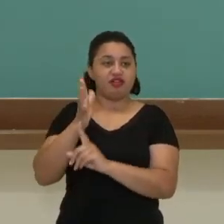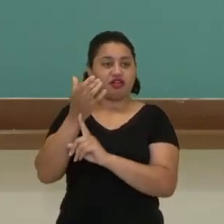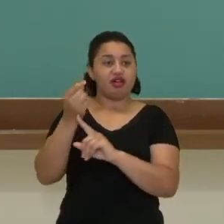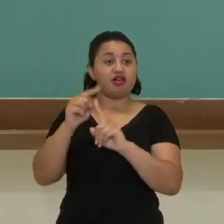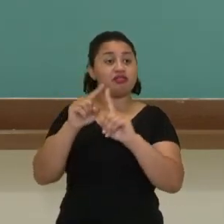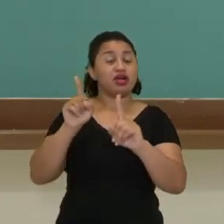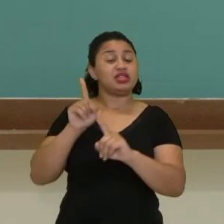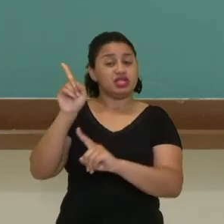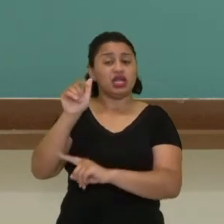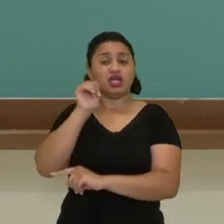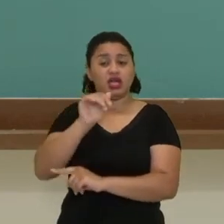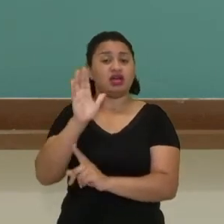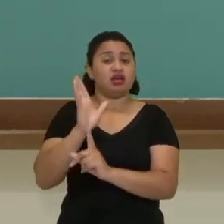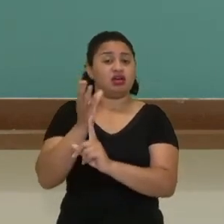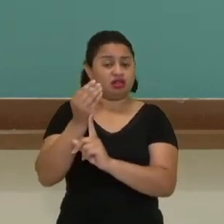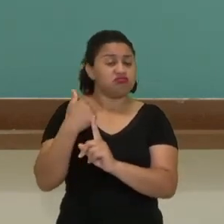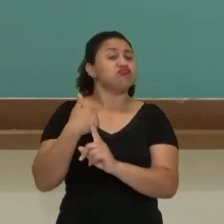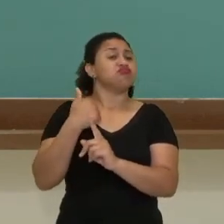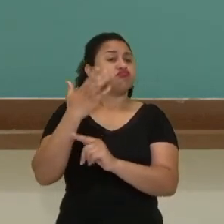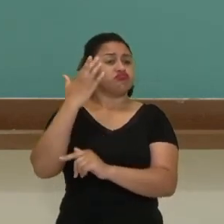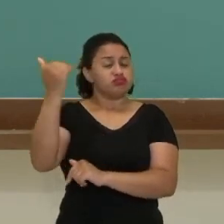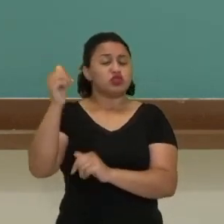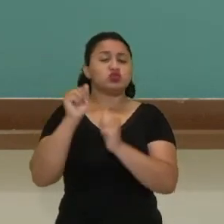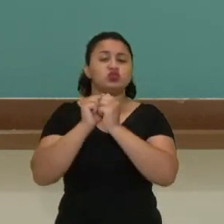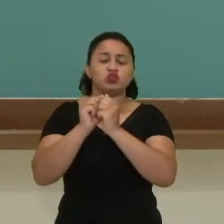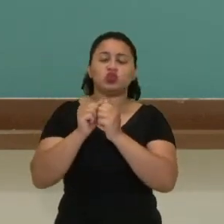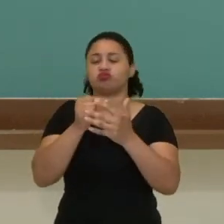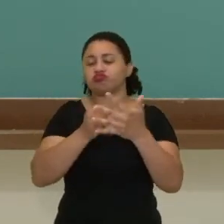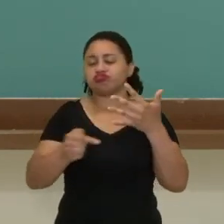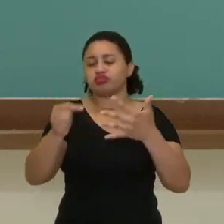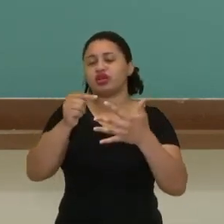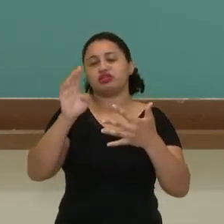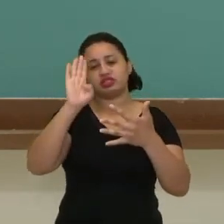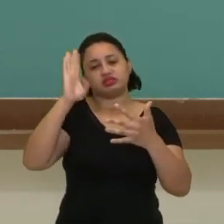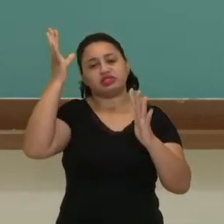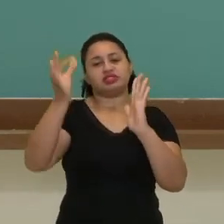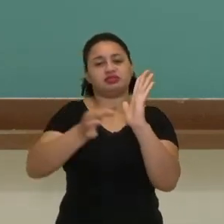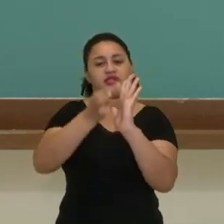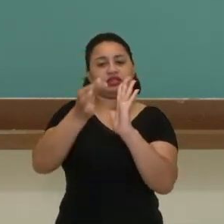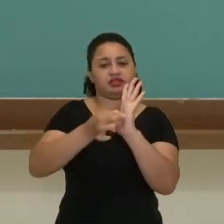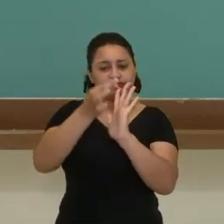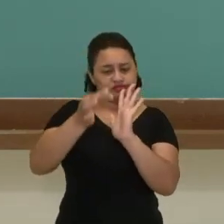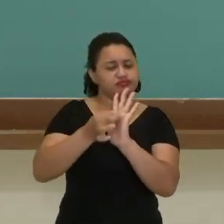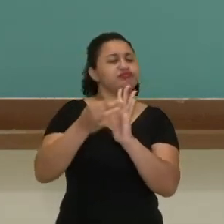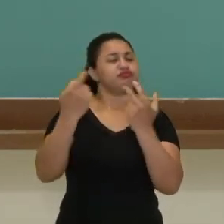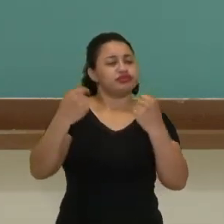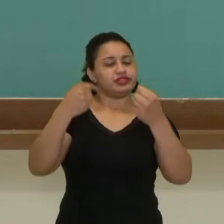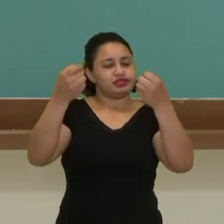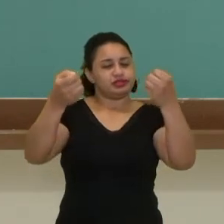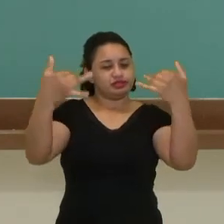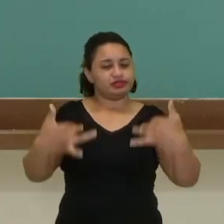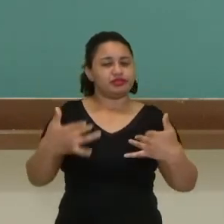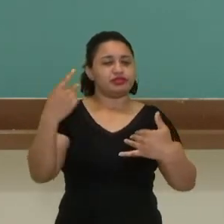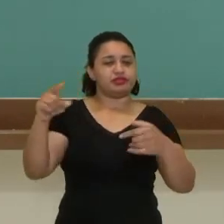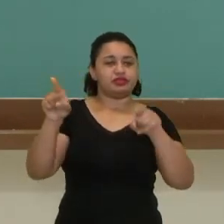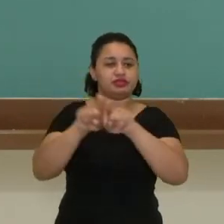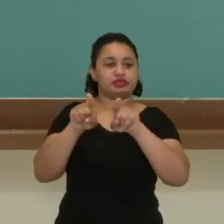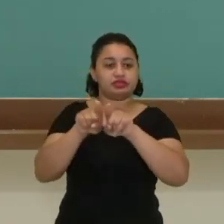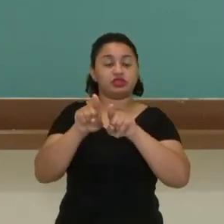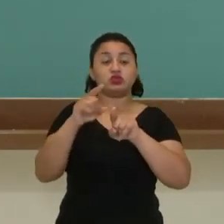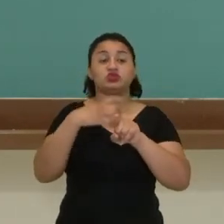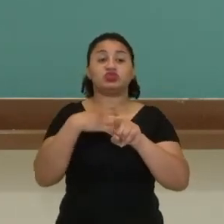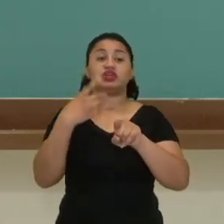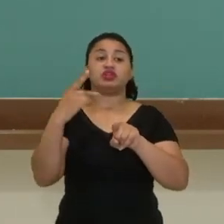artista magnífica, ela está ali no hall junto com os grandes impressionistas, ela merece ser lembrada. A obra dela tem um caráter meio